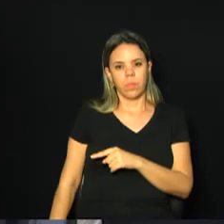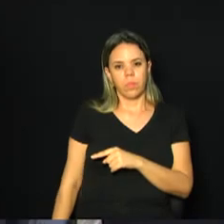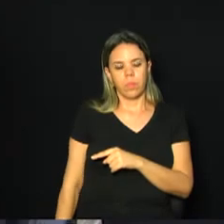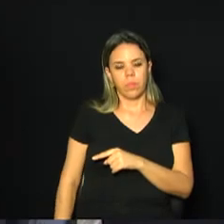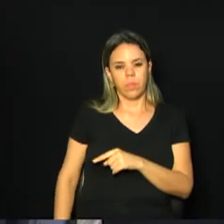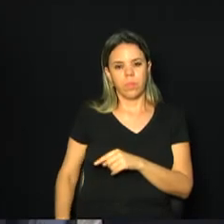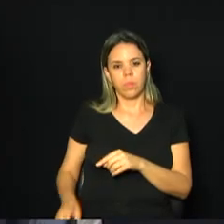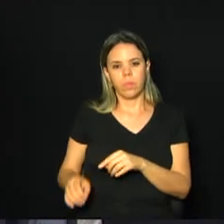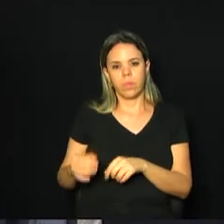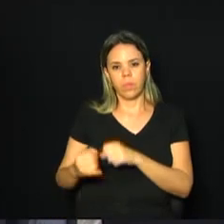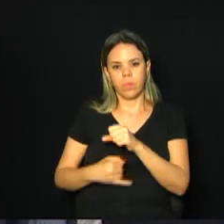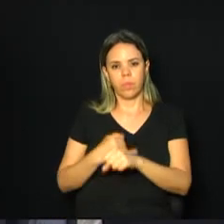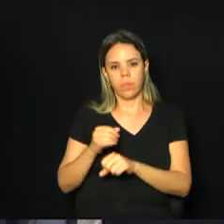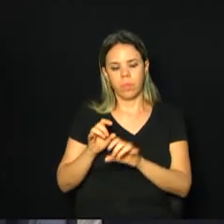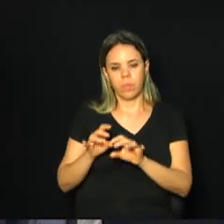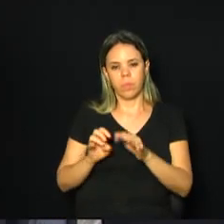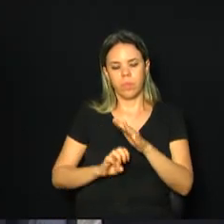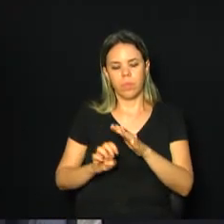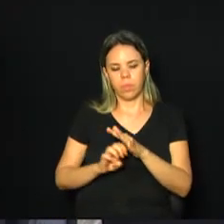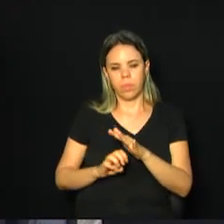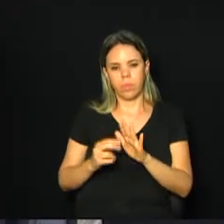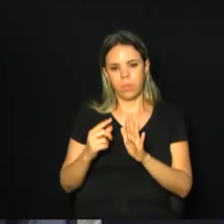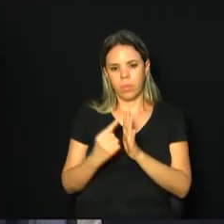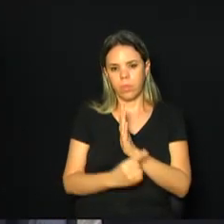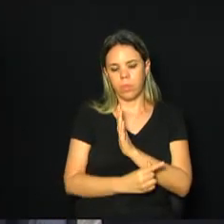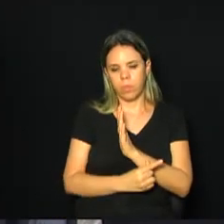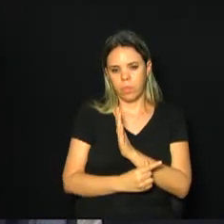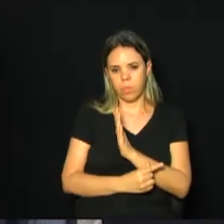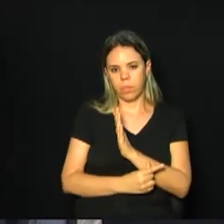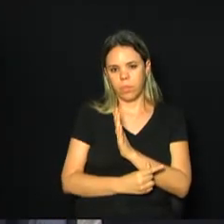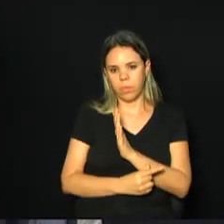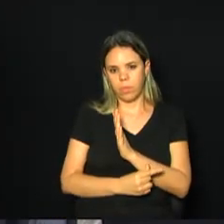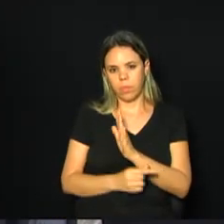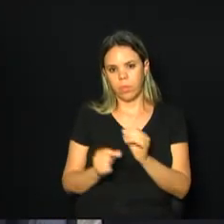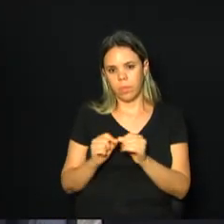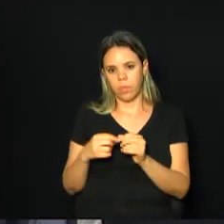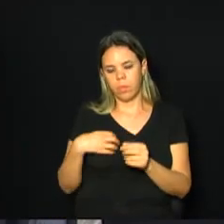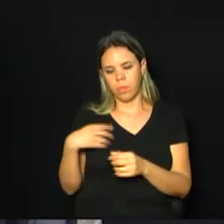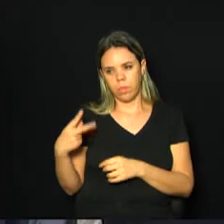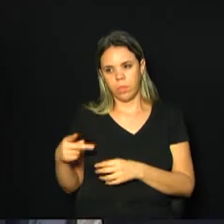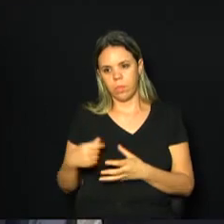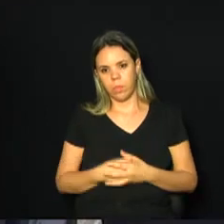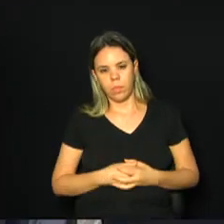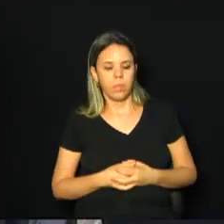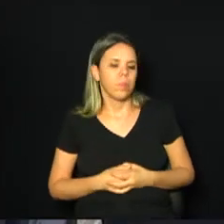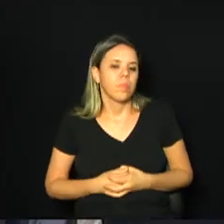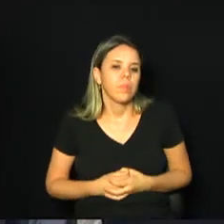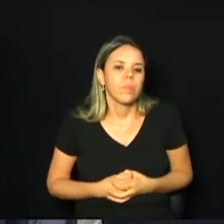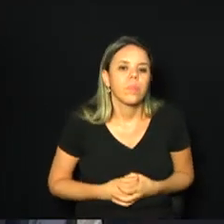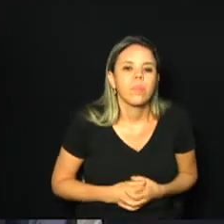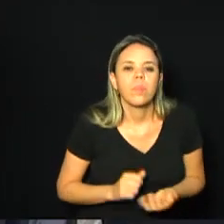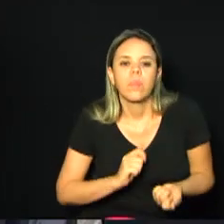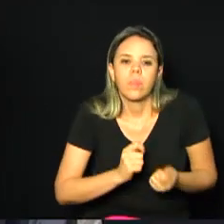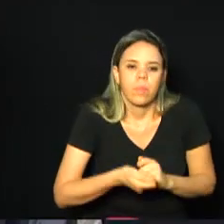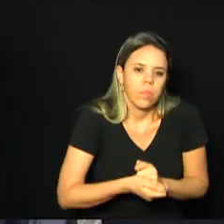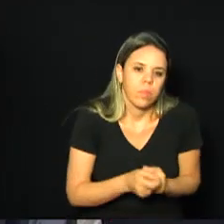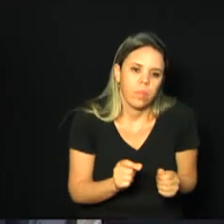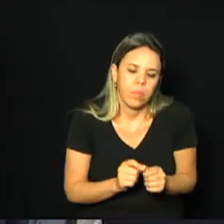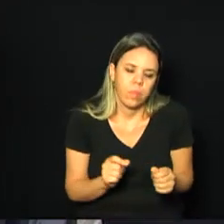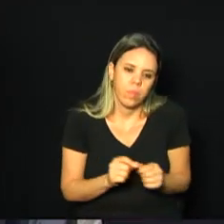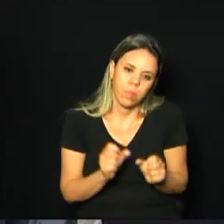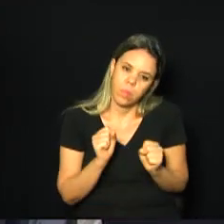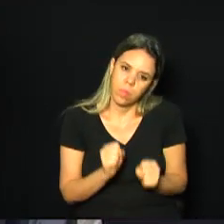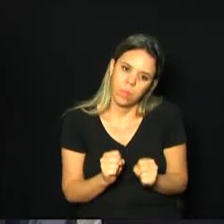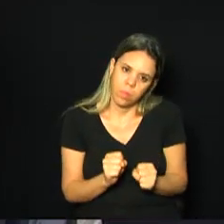e-commerce. Porque ele adesivou a caixa e fez daquela forma. Como deveria ter sido feito? Ele poderia